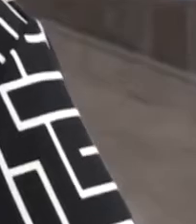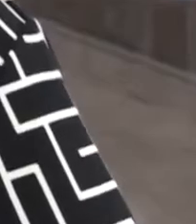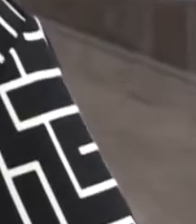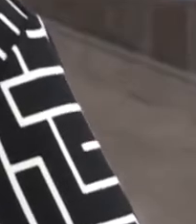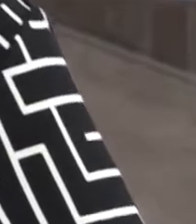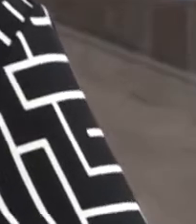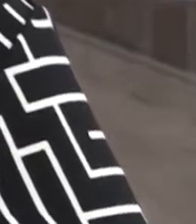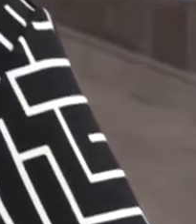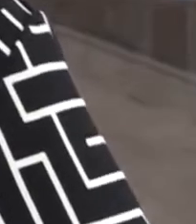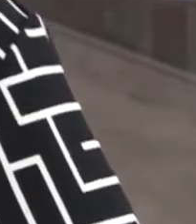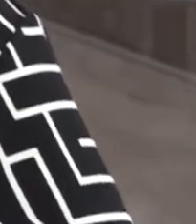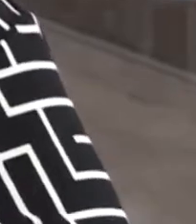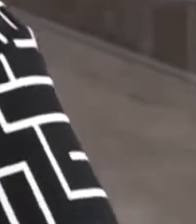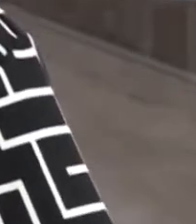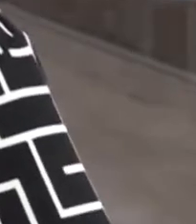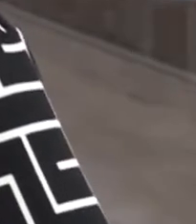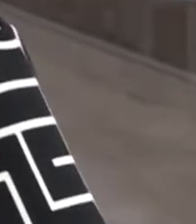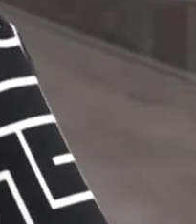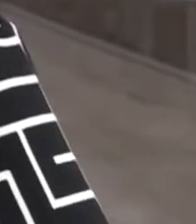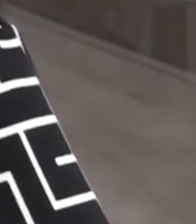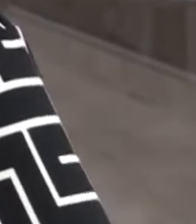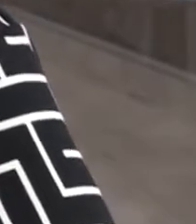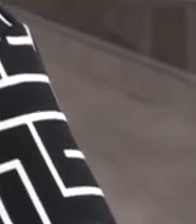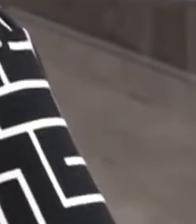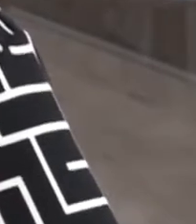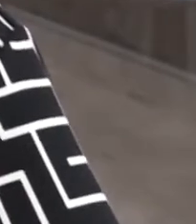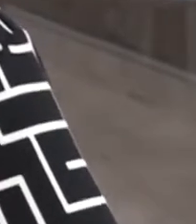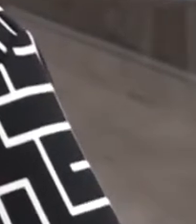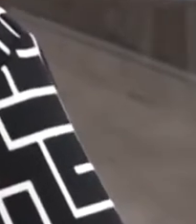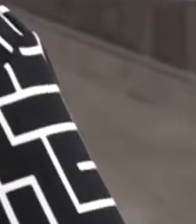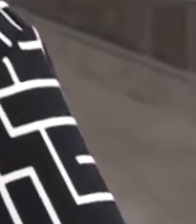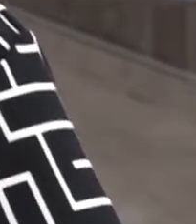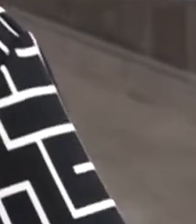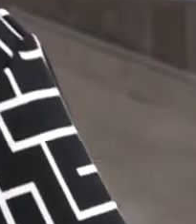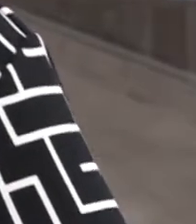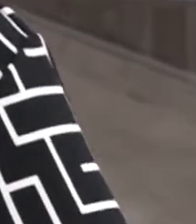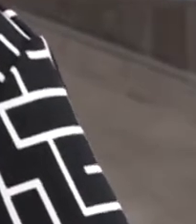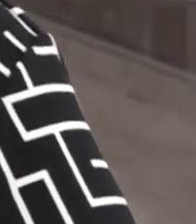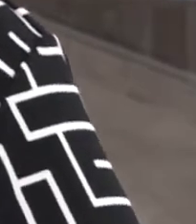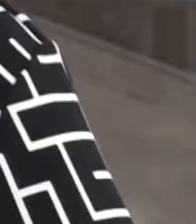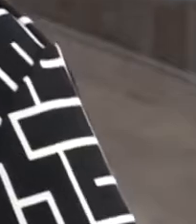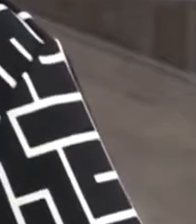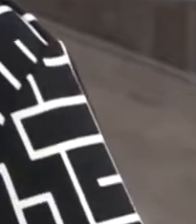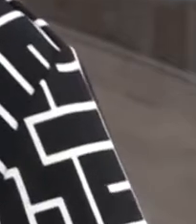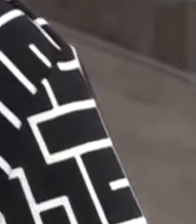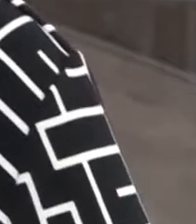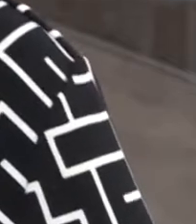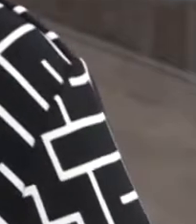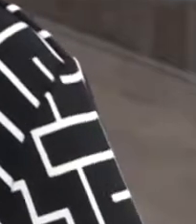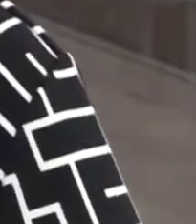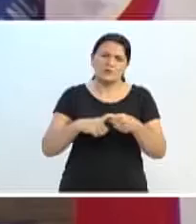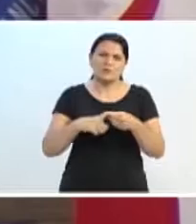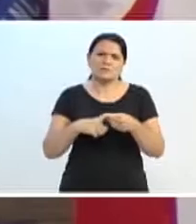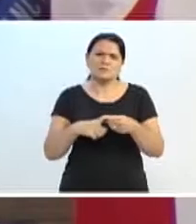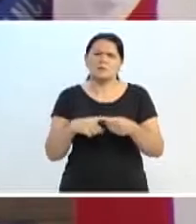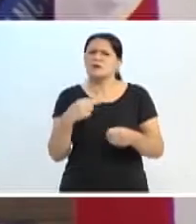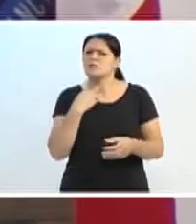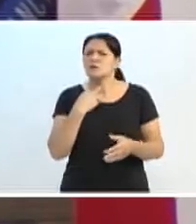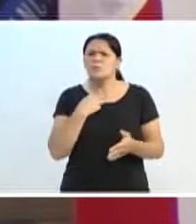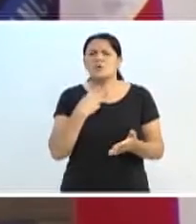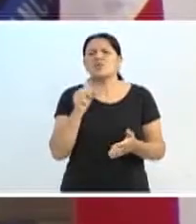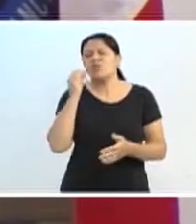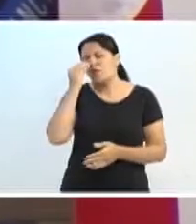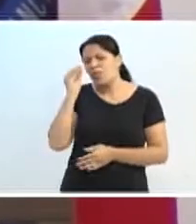precisa pensar num cuidado de lei de proteção animal, porque o bem-estar do animal começa quando a gente tem um olhar humanizado a essa causa. O